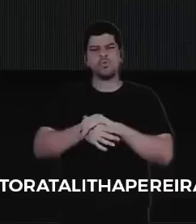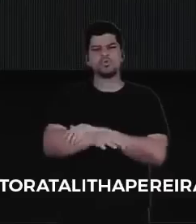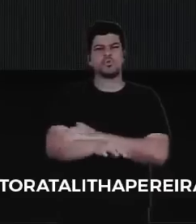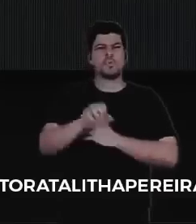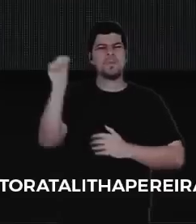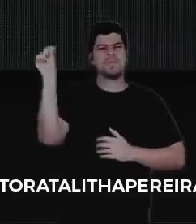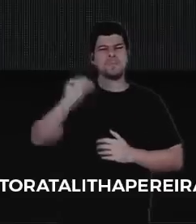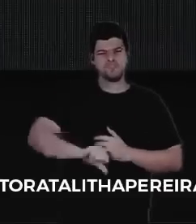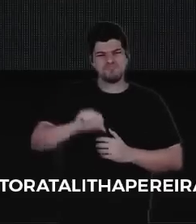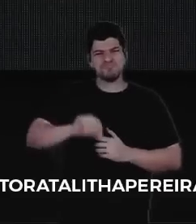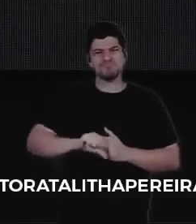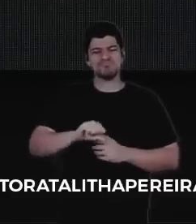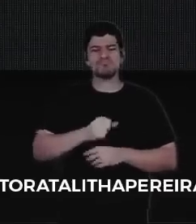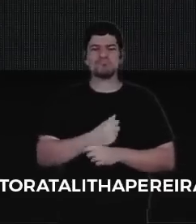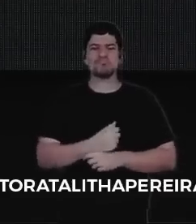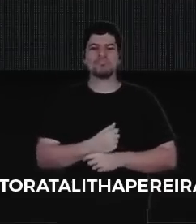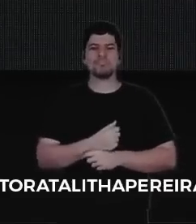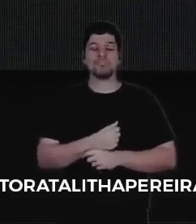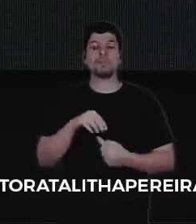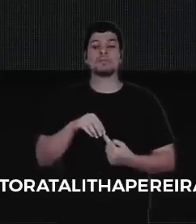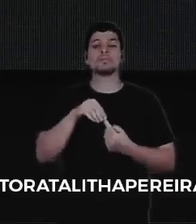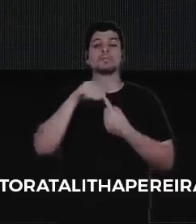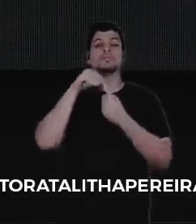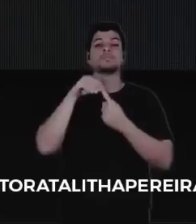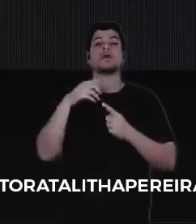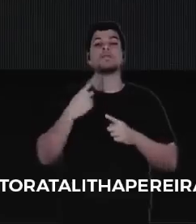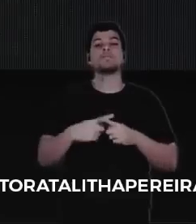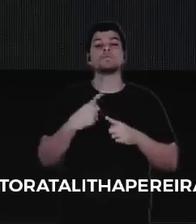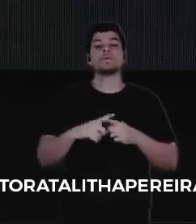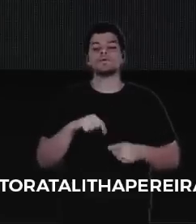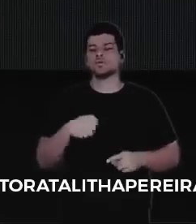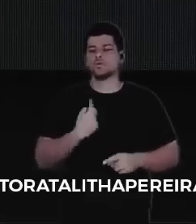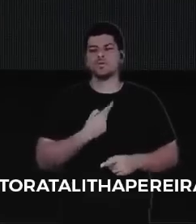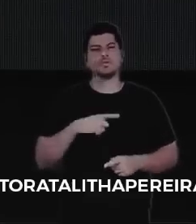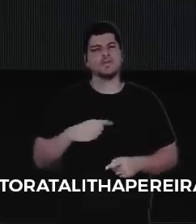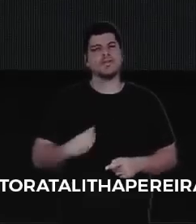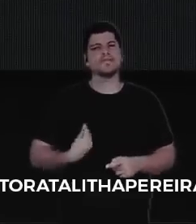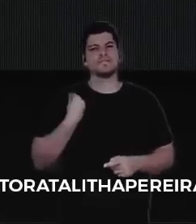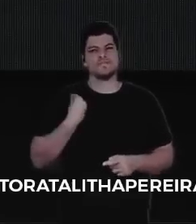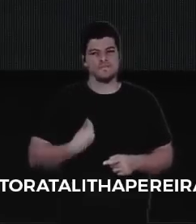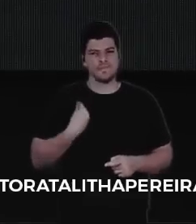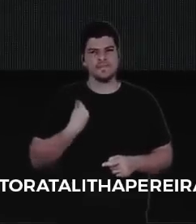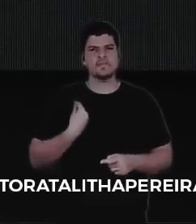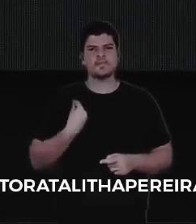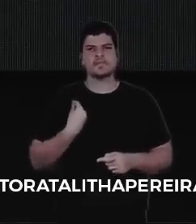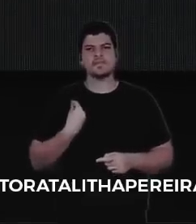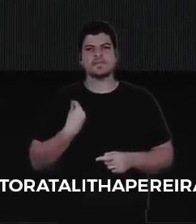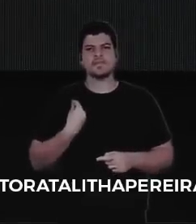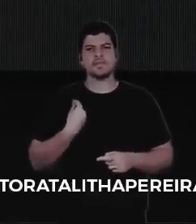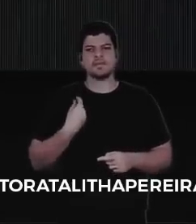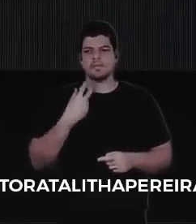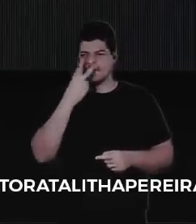vida. Principalmente porque a gente vive em tempos de tanta independência,